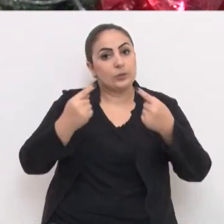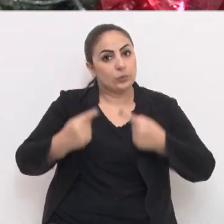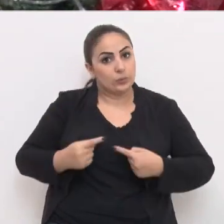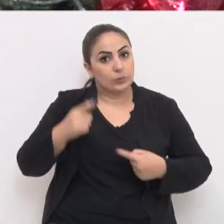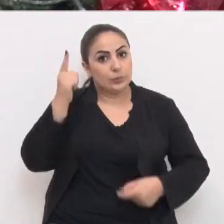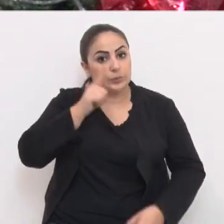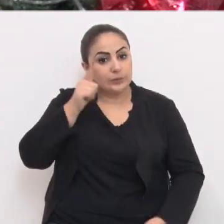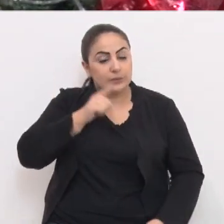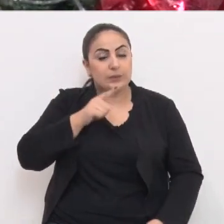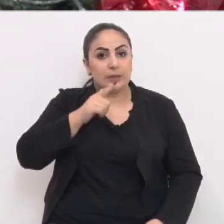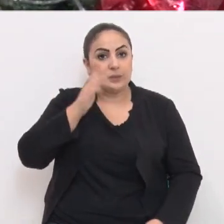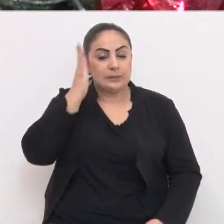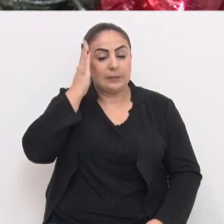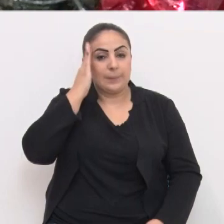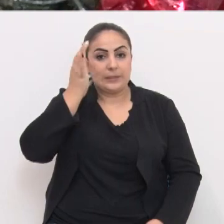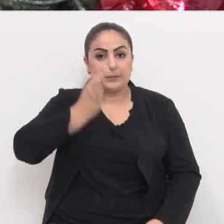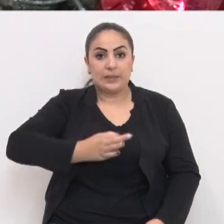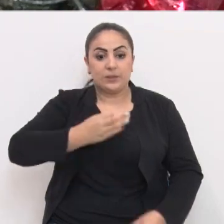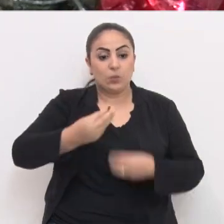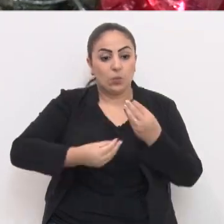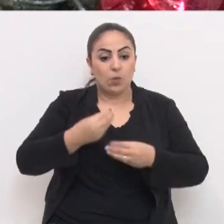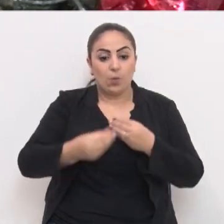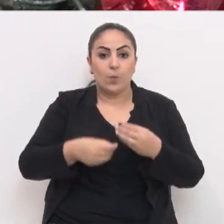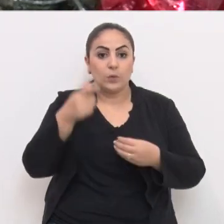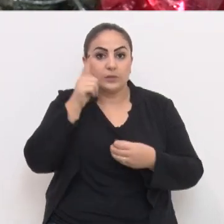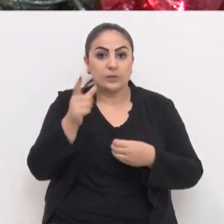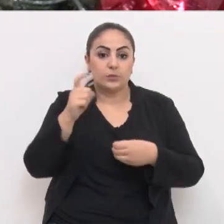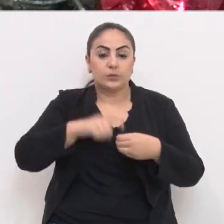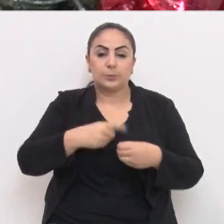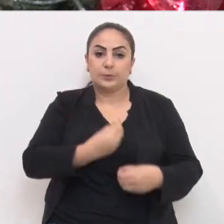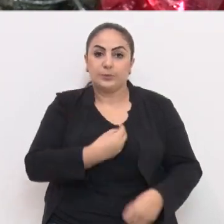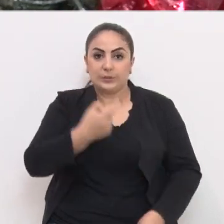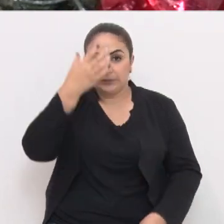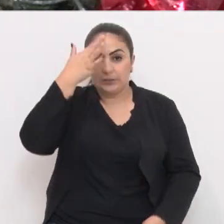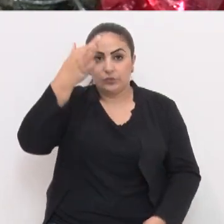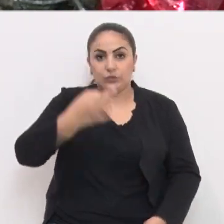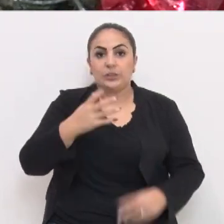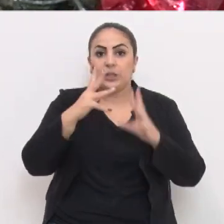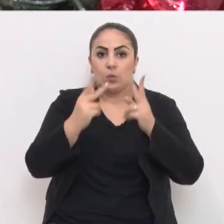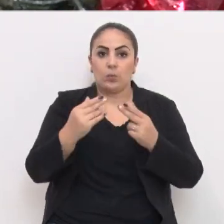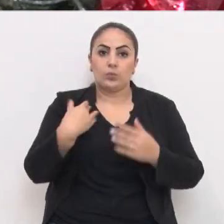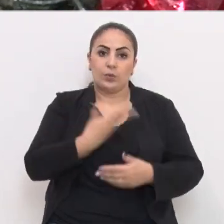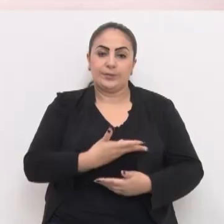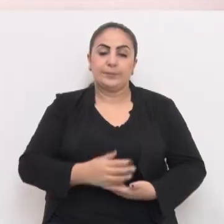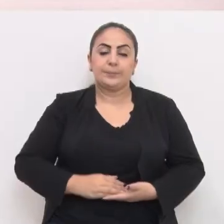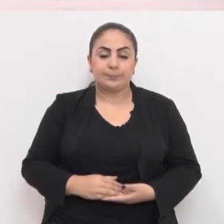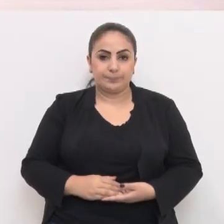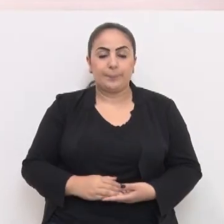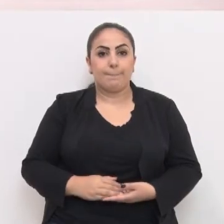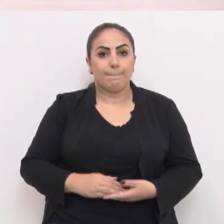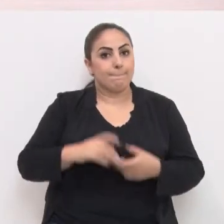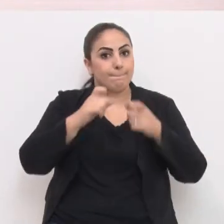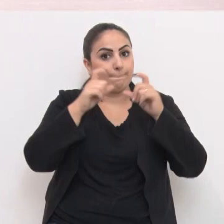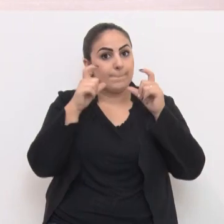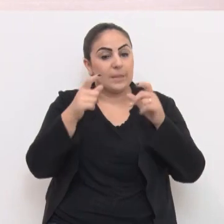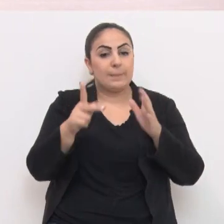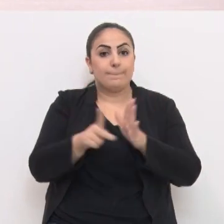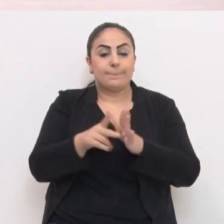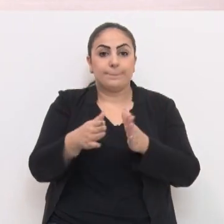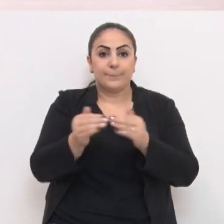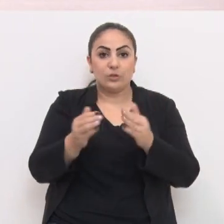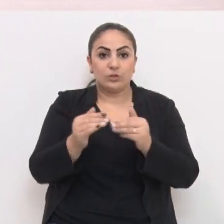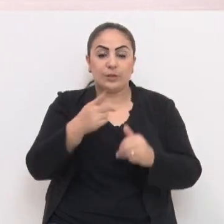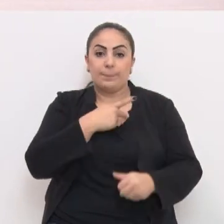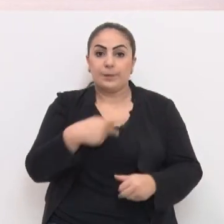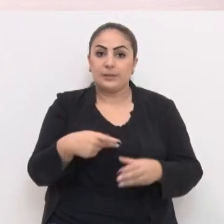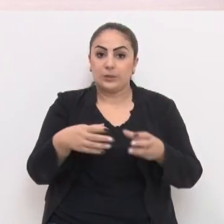estrutura, que eles, né, se consolidem e que tenham realmente uma vida digna, como todos nós. Atento a este pedido